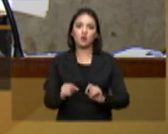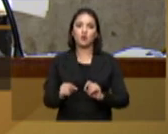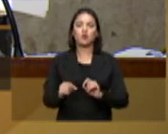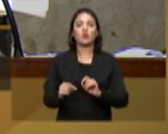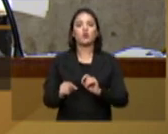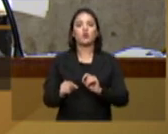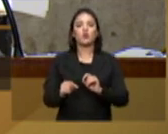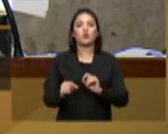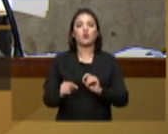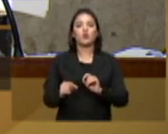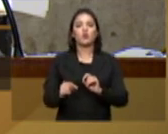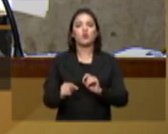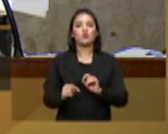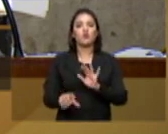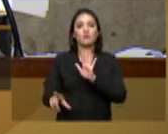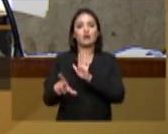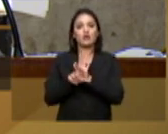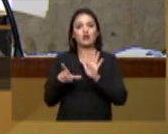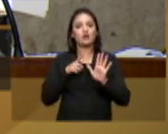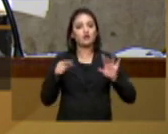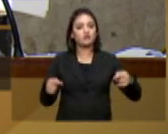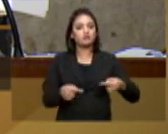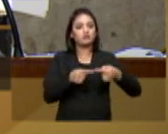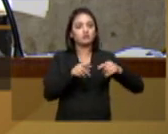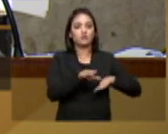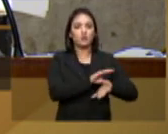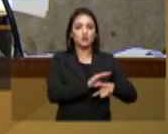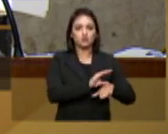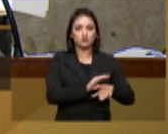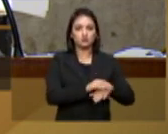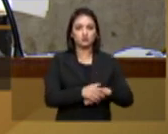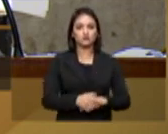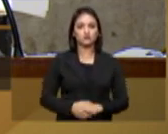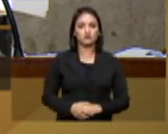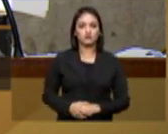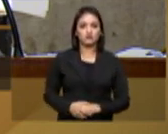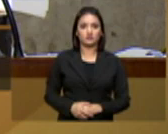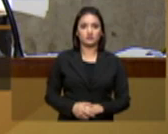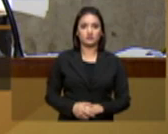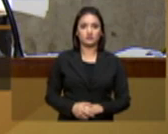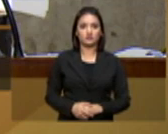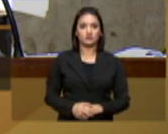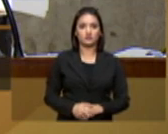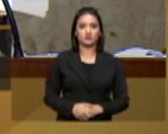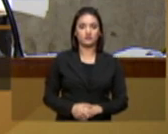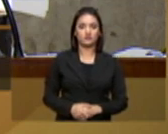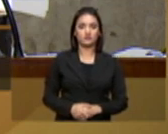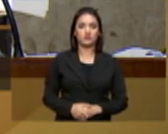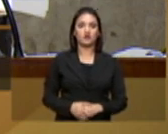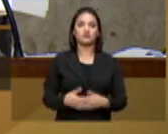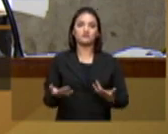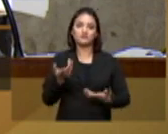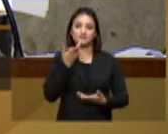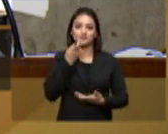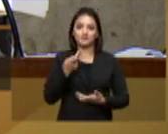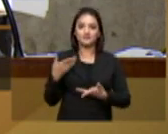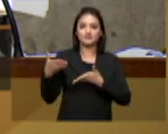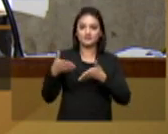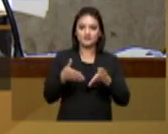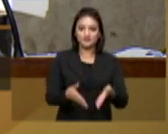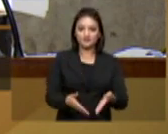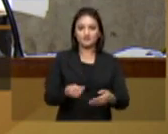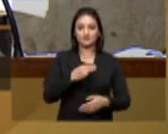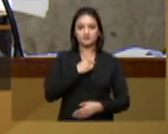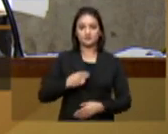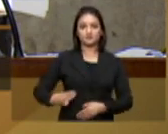nos moldes que acabou de expor. Eu faço um breve registro da presença do ministro José